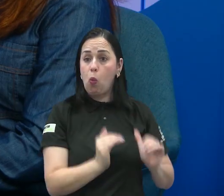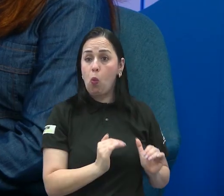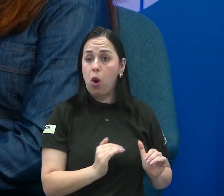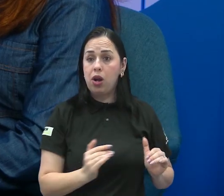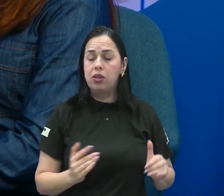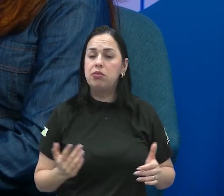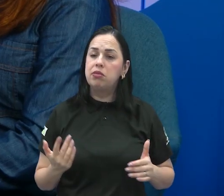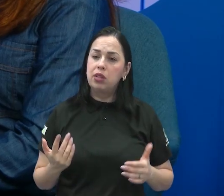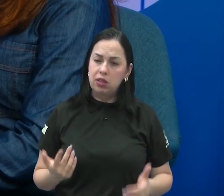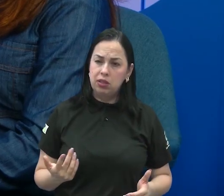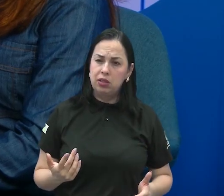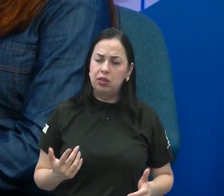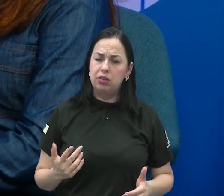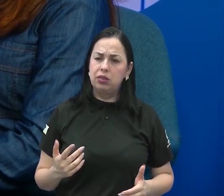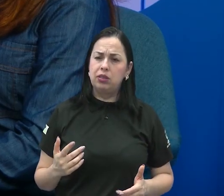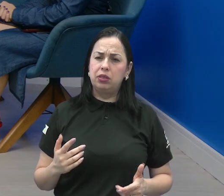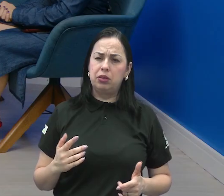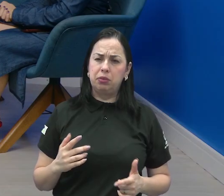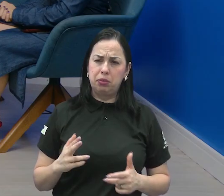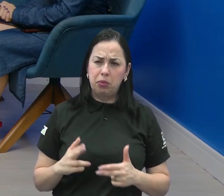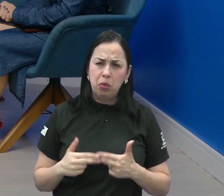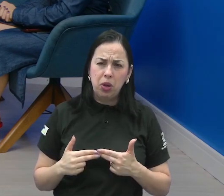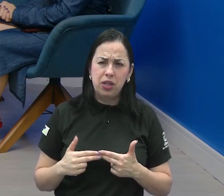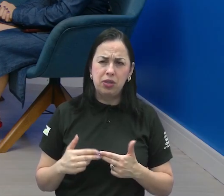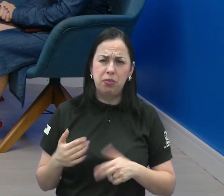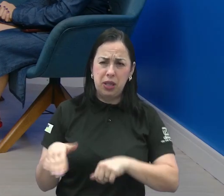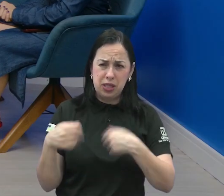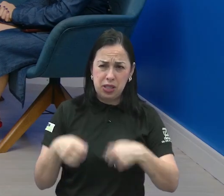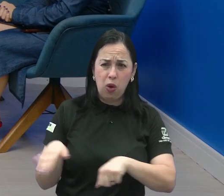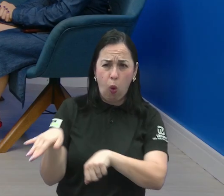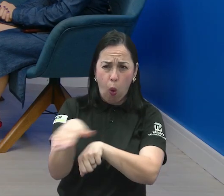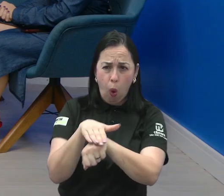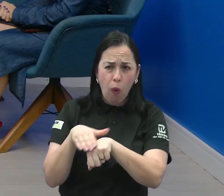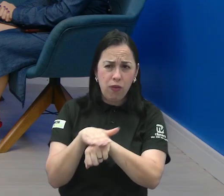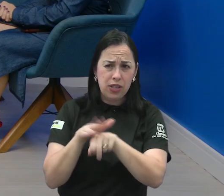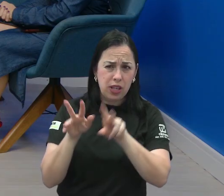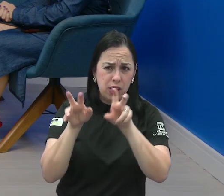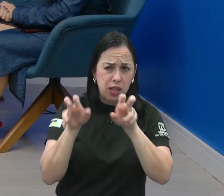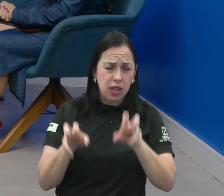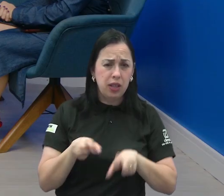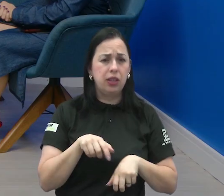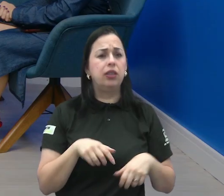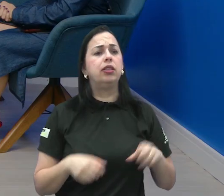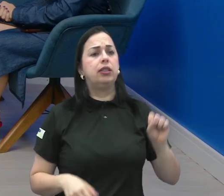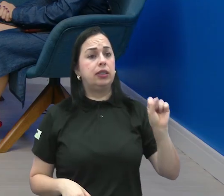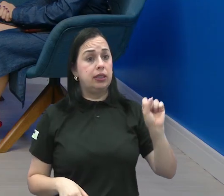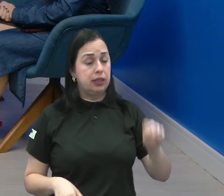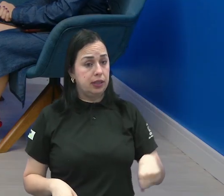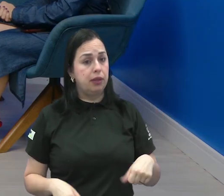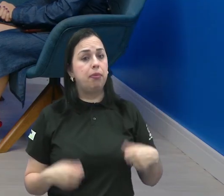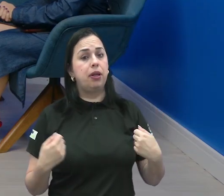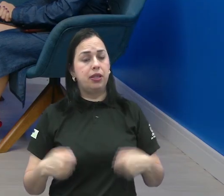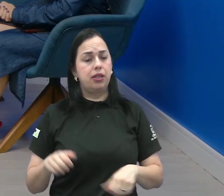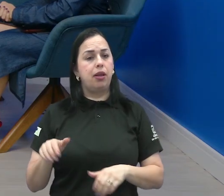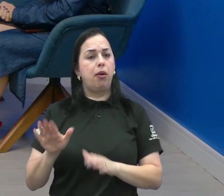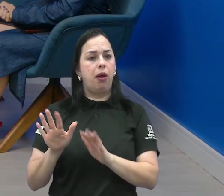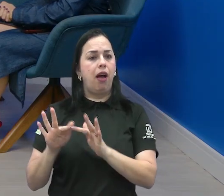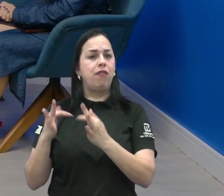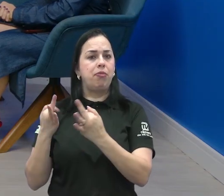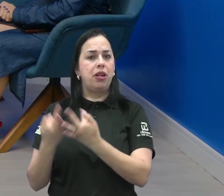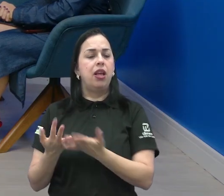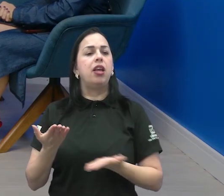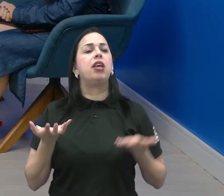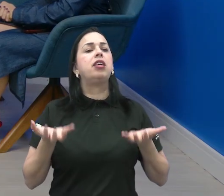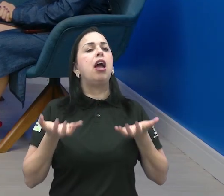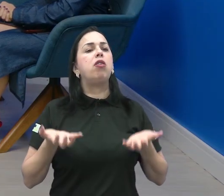vezes. Isso também é uma questão importante a ser debatida quando se trata de saúde mental do professor? Sim, precisa. Os pais, hoje em dia, querem